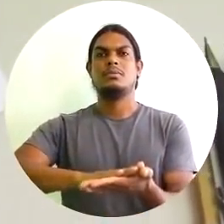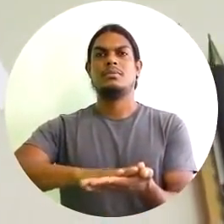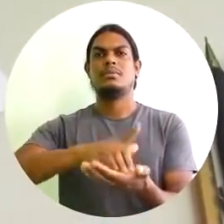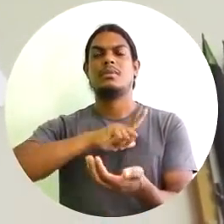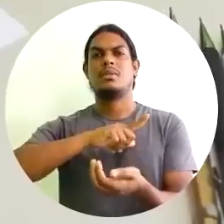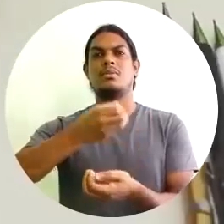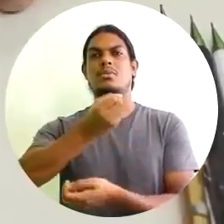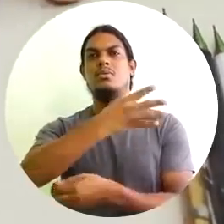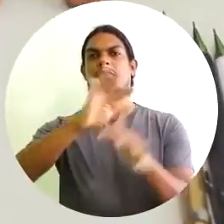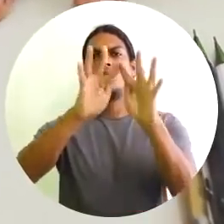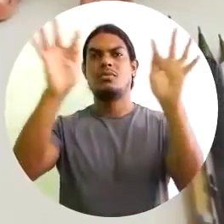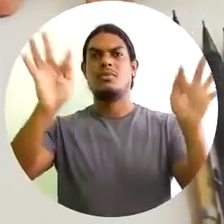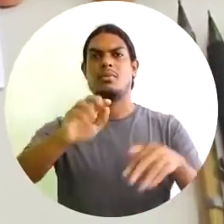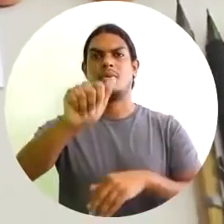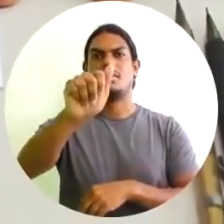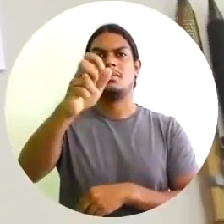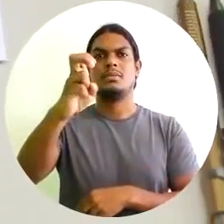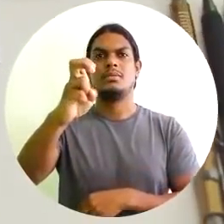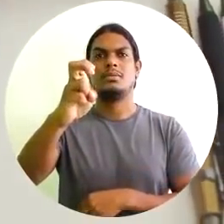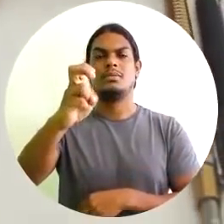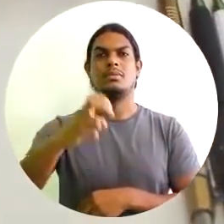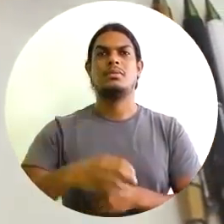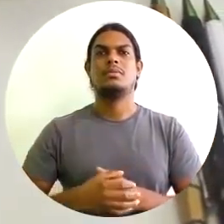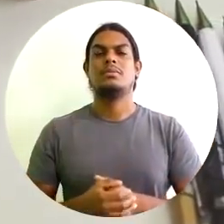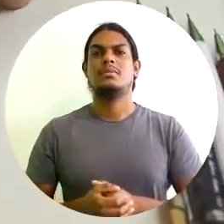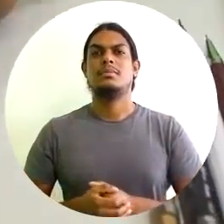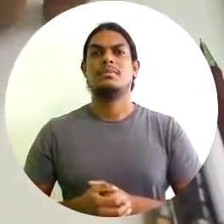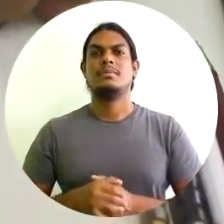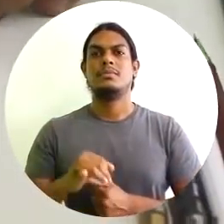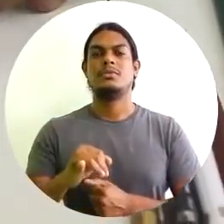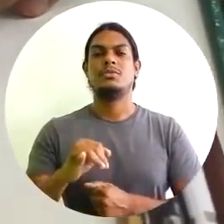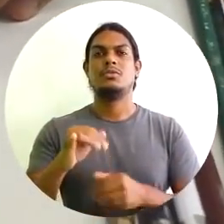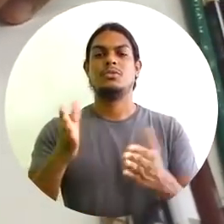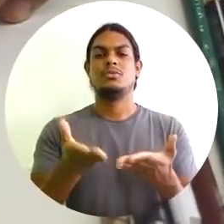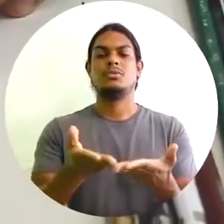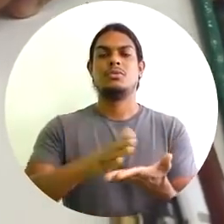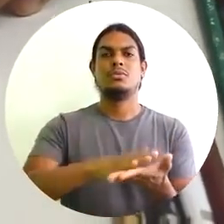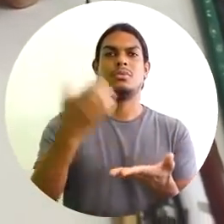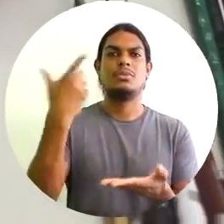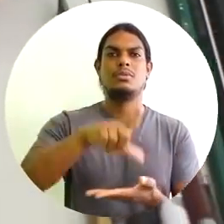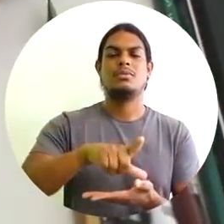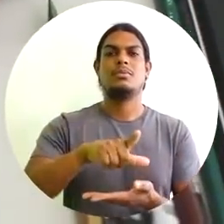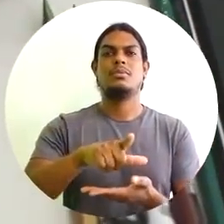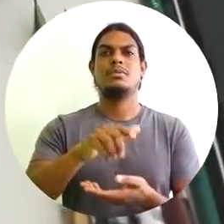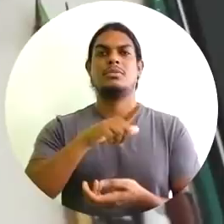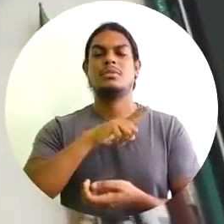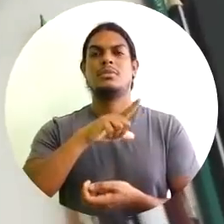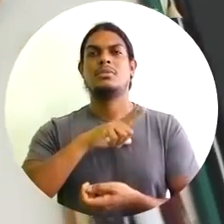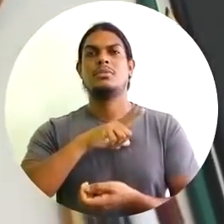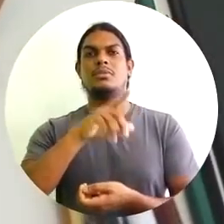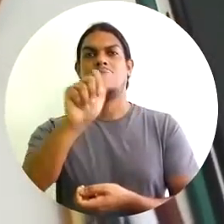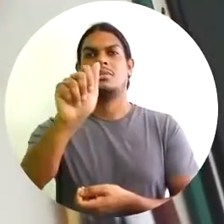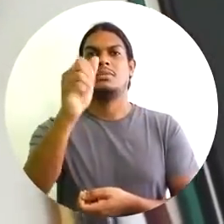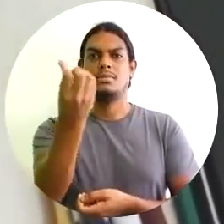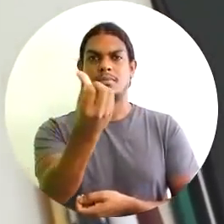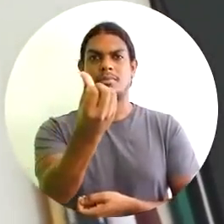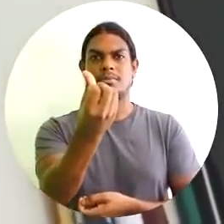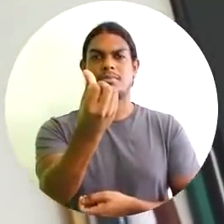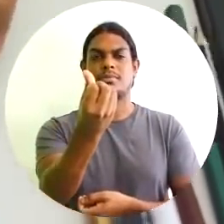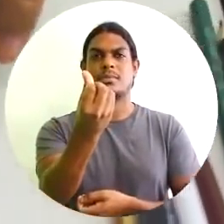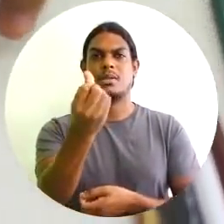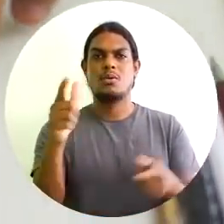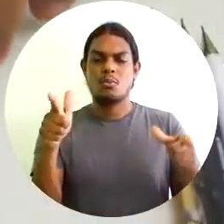vou ter o formato A5. Se eu dobrar novamente ao meio, eu vou ter o formato A6.